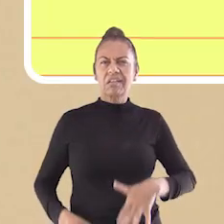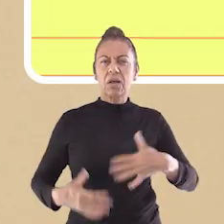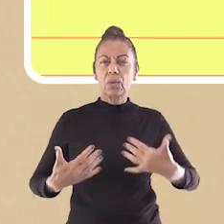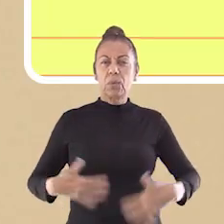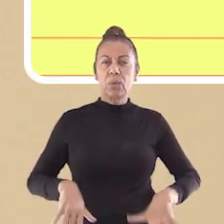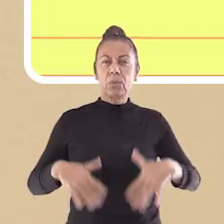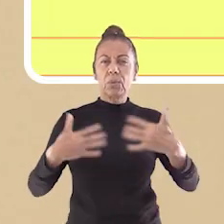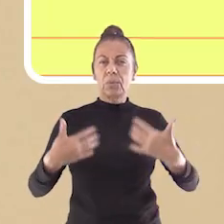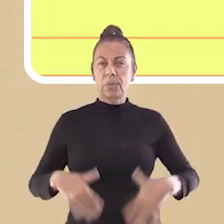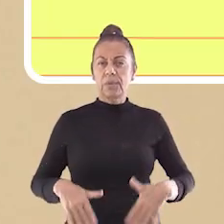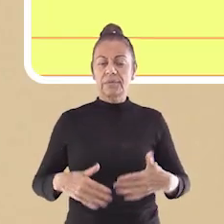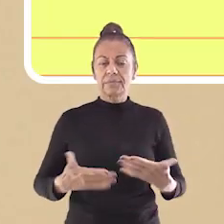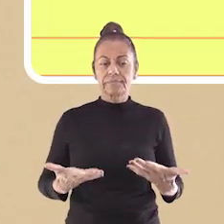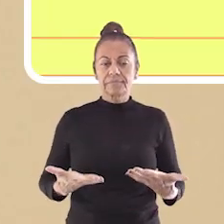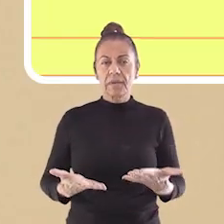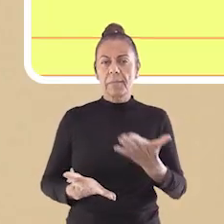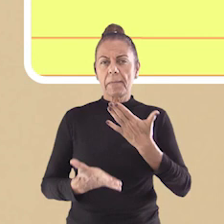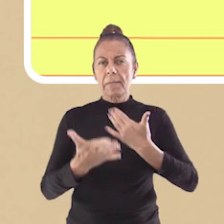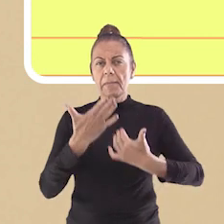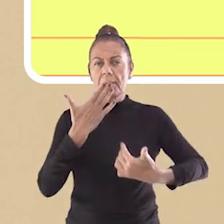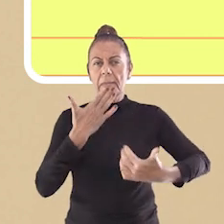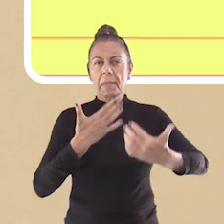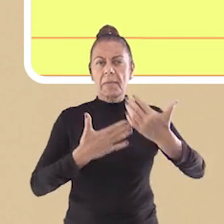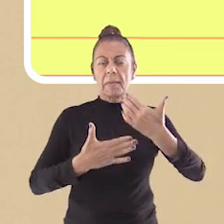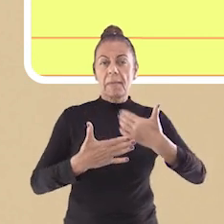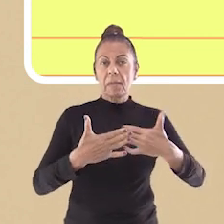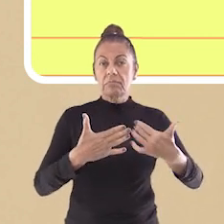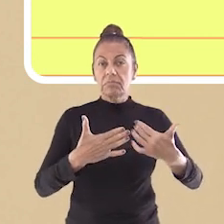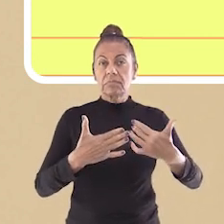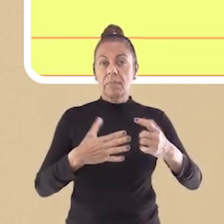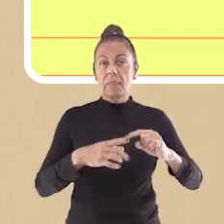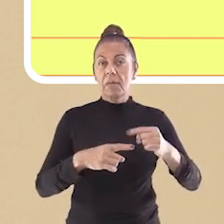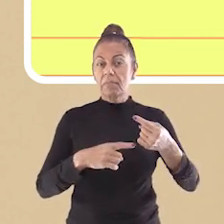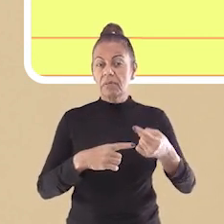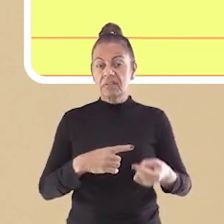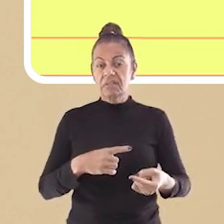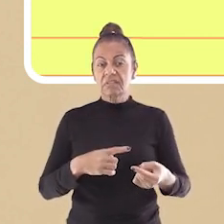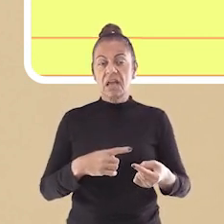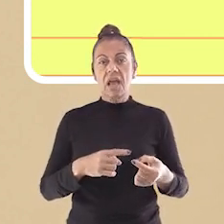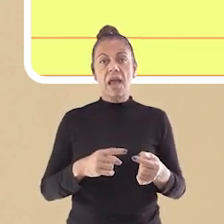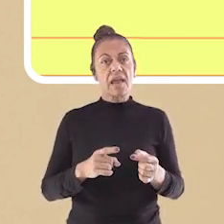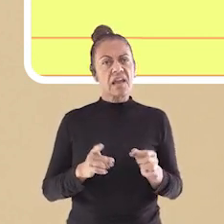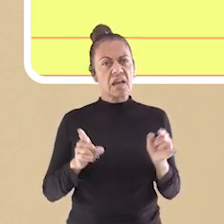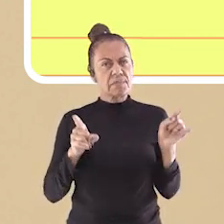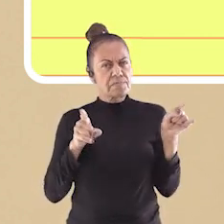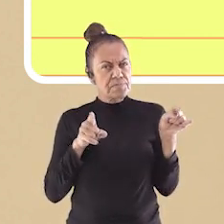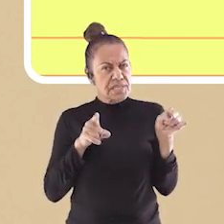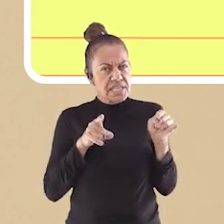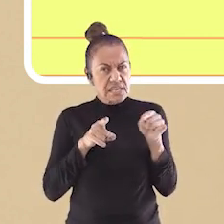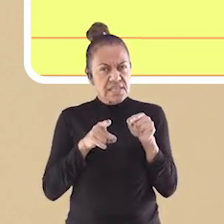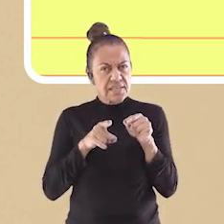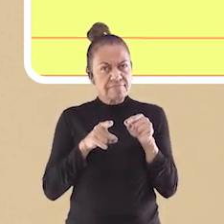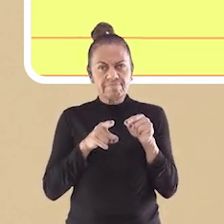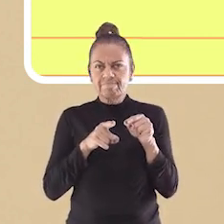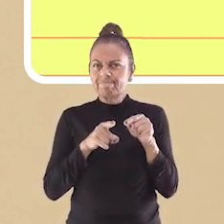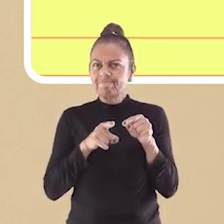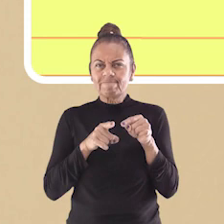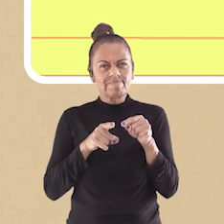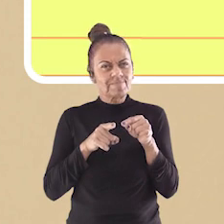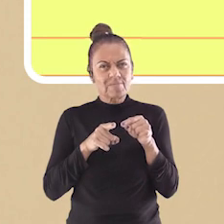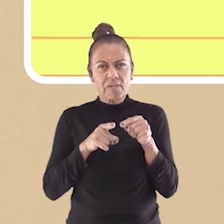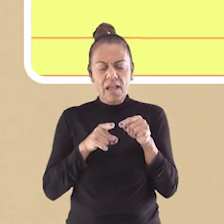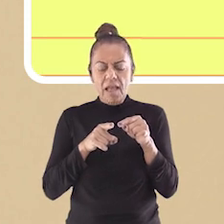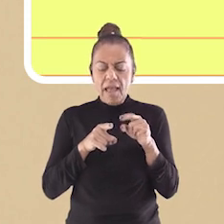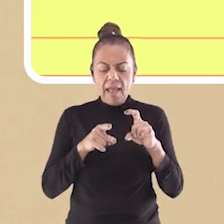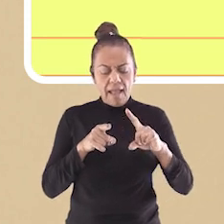E depois de tanta comilança, a lagarta já não era tão pequena mais. Ela era uma